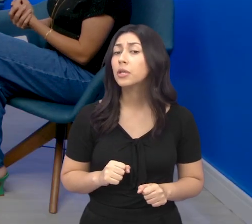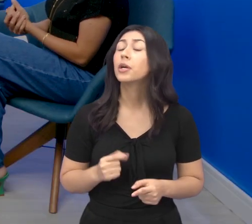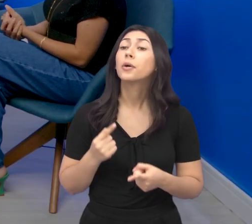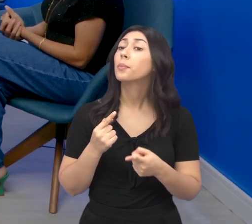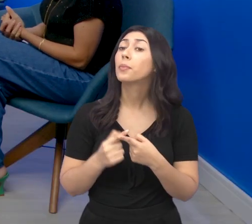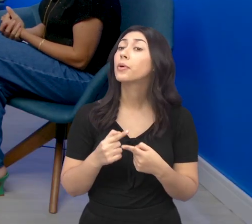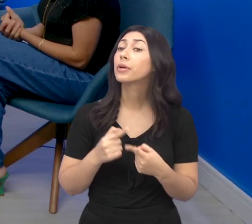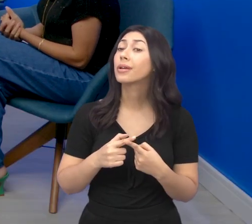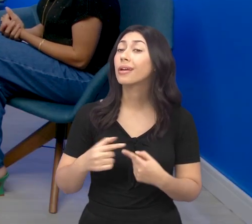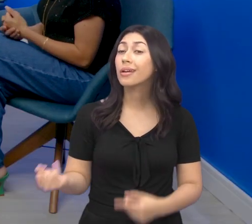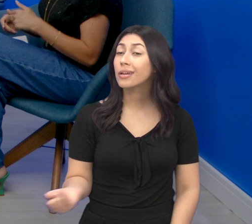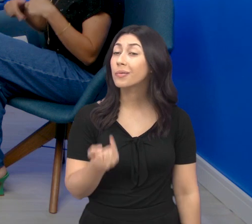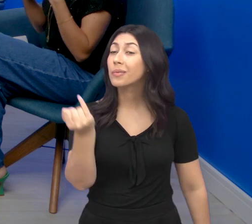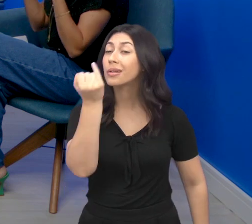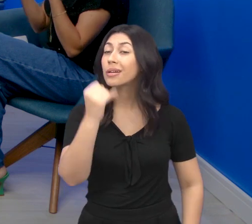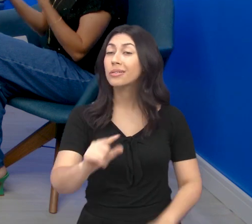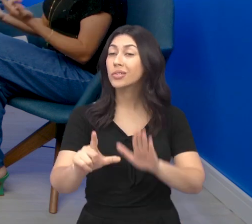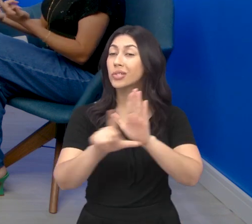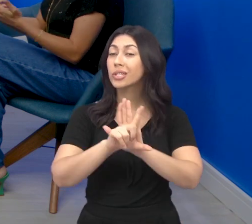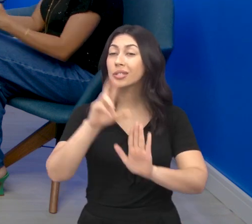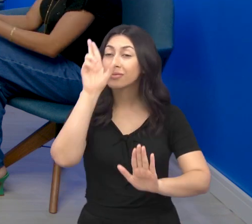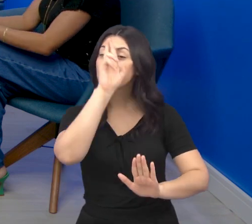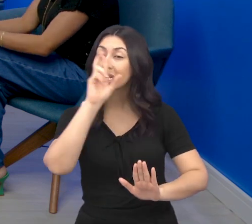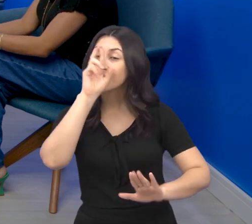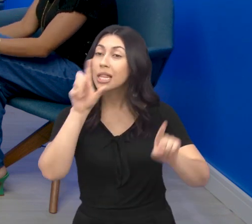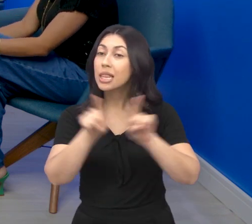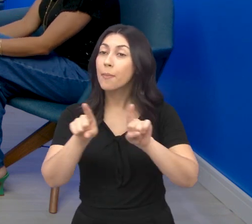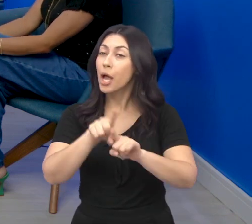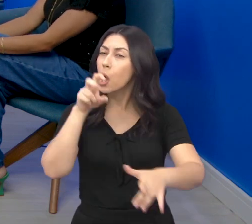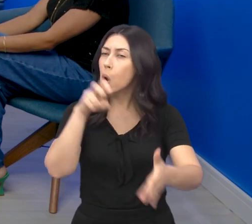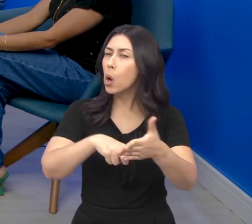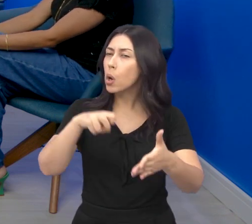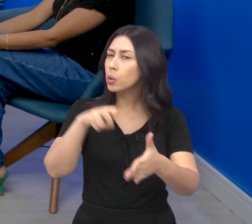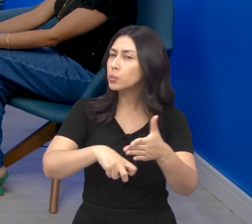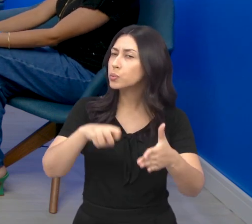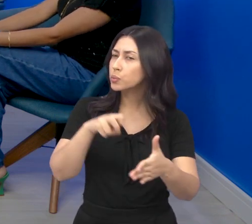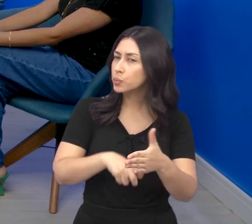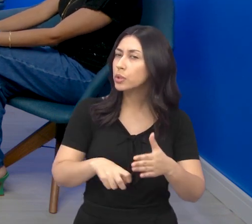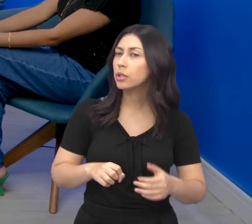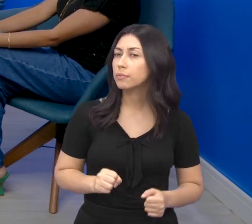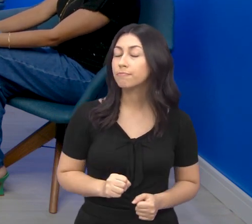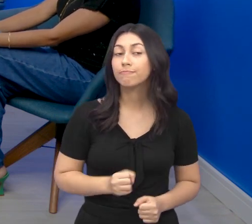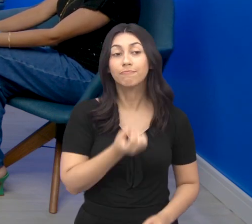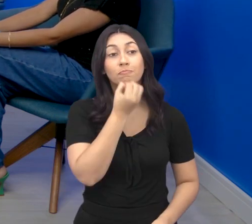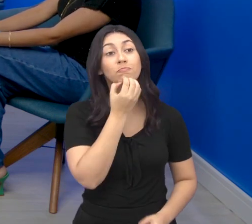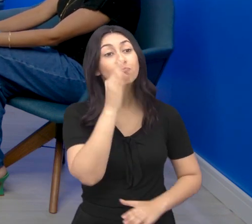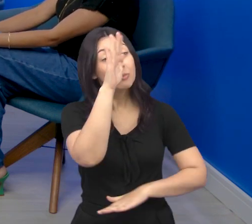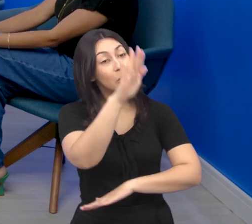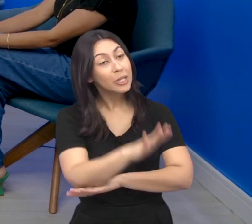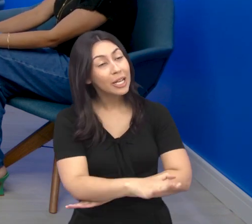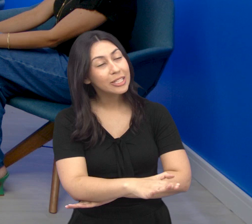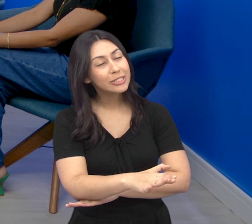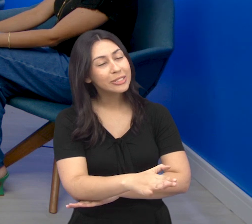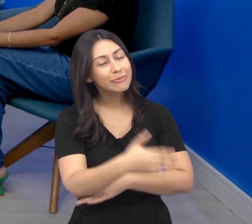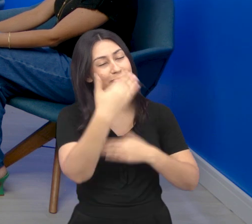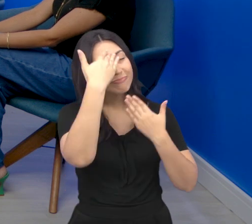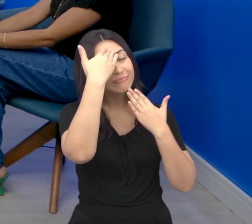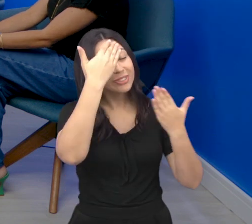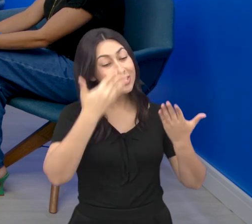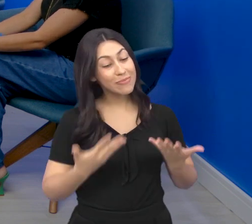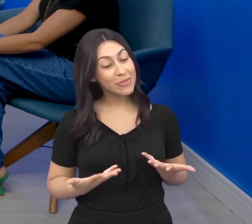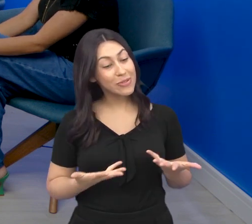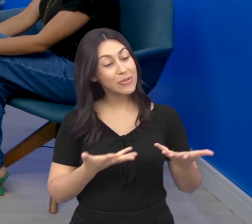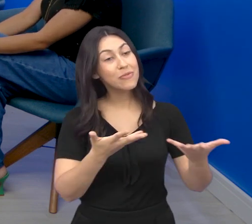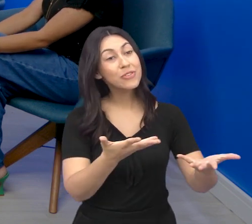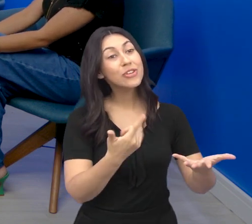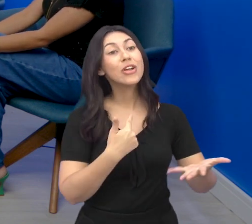garantirmos leis para fiscalizar e punir infratores? Bom, boa tarde, muito obrigada pelo doutora. convite.